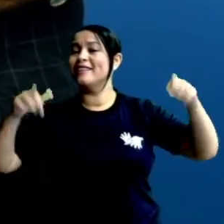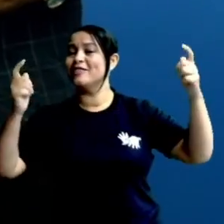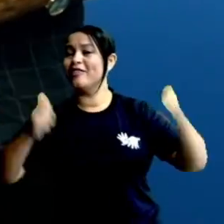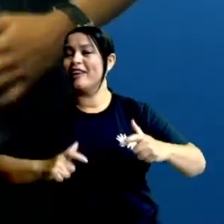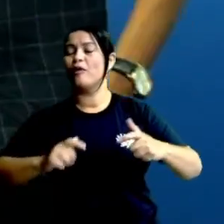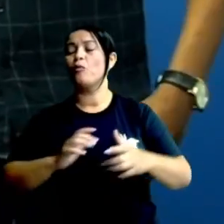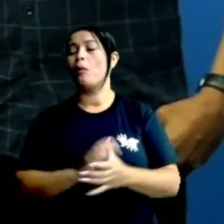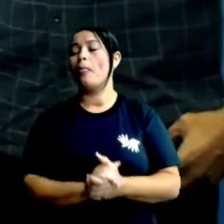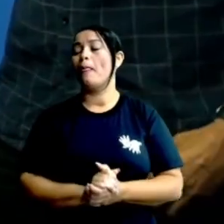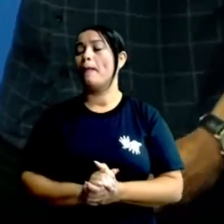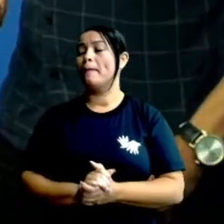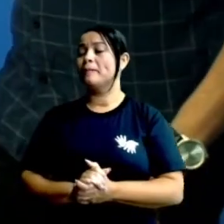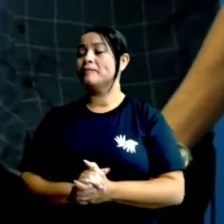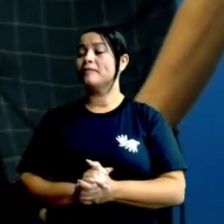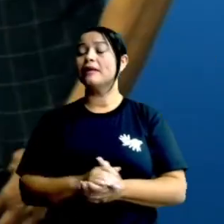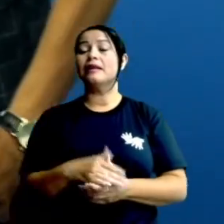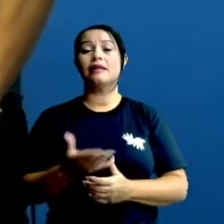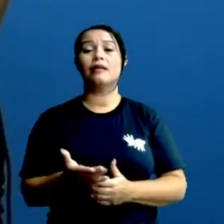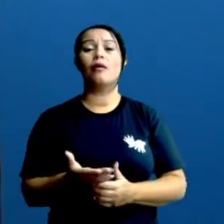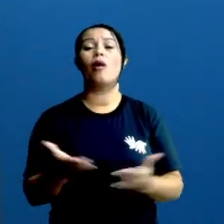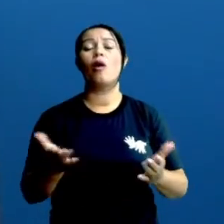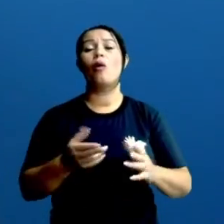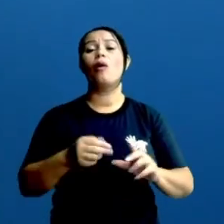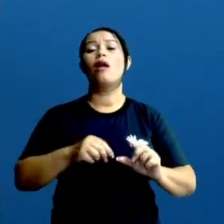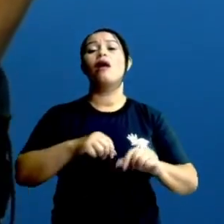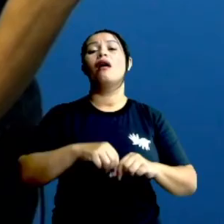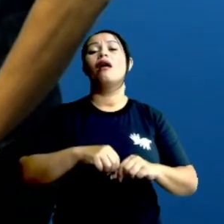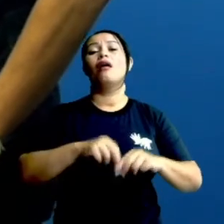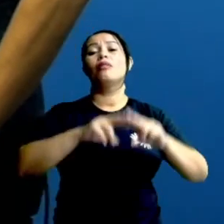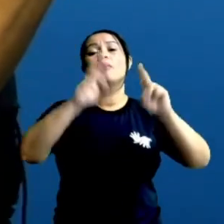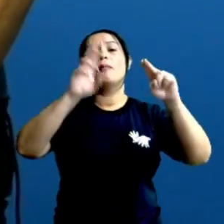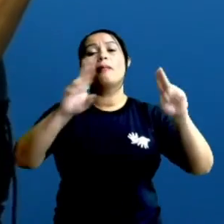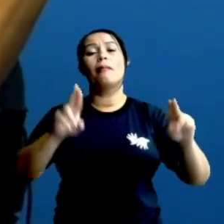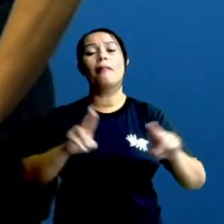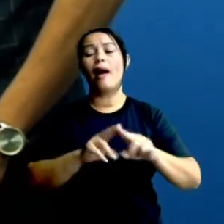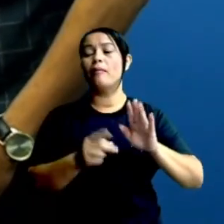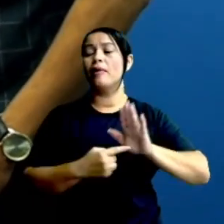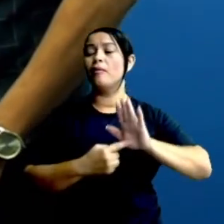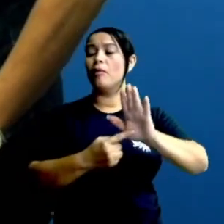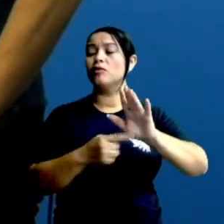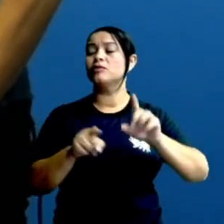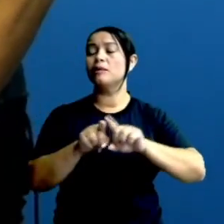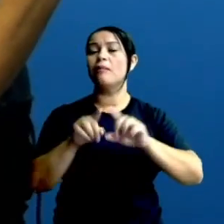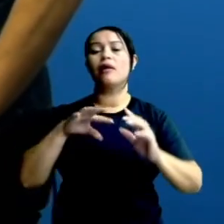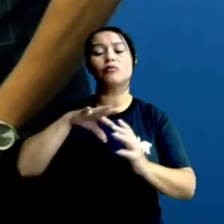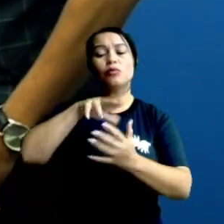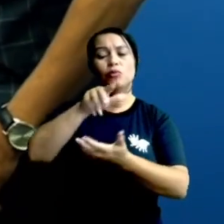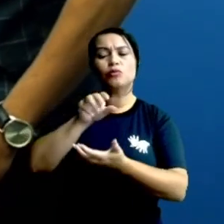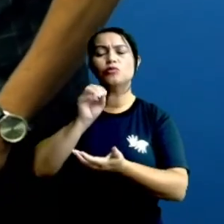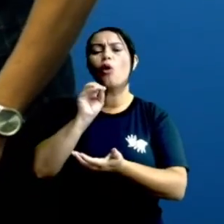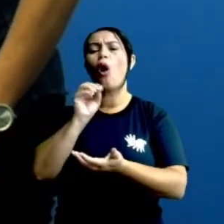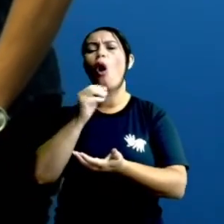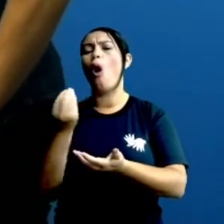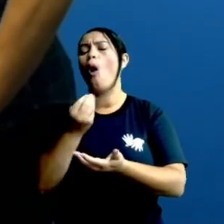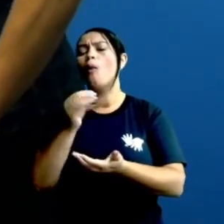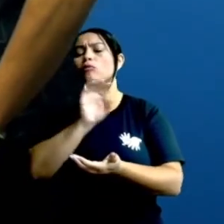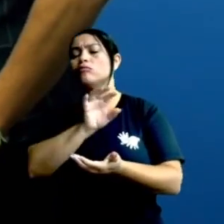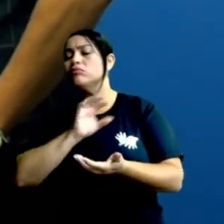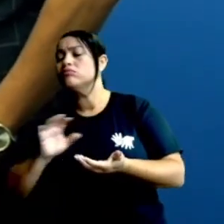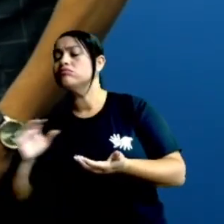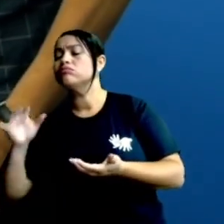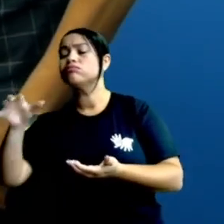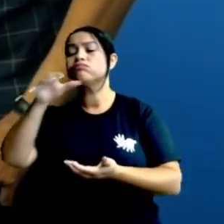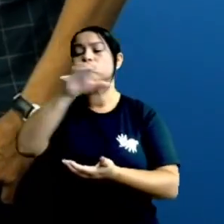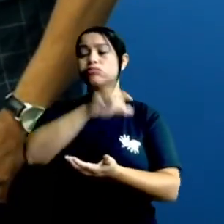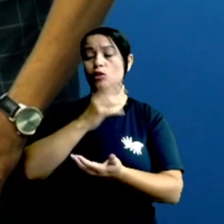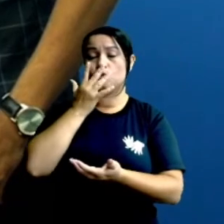tá? Bem, aqui nesse mapa a gente tem aqui um pouco da distribuição industrial no mundo, tá? Então perceba que as áreas com